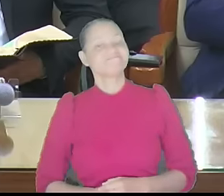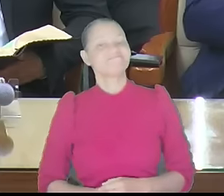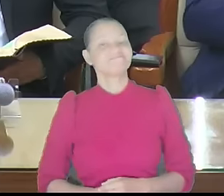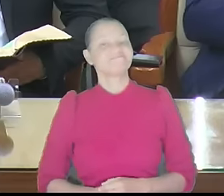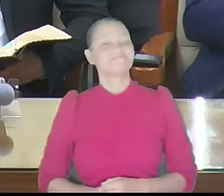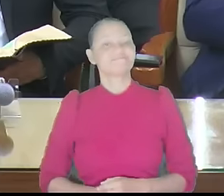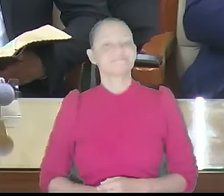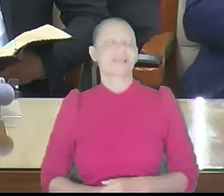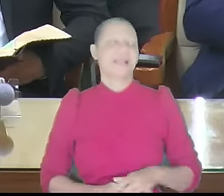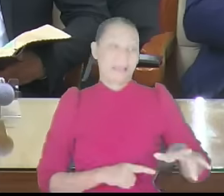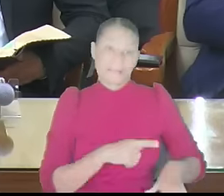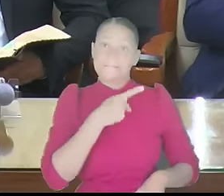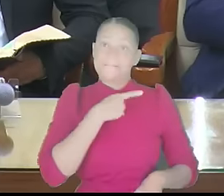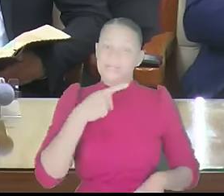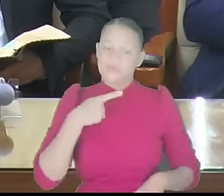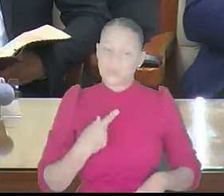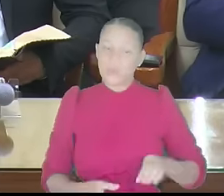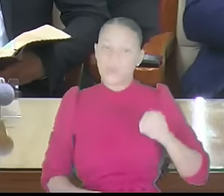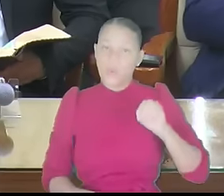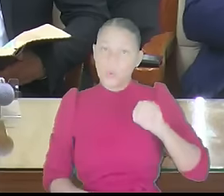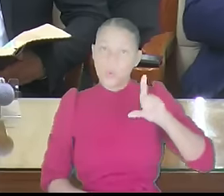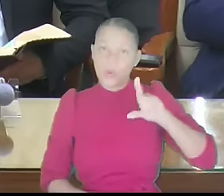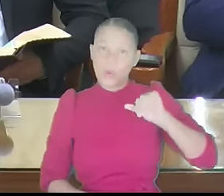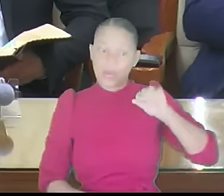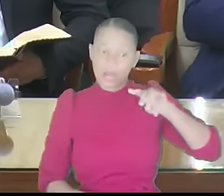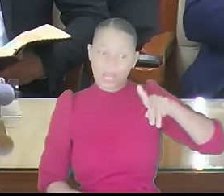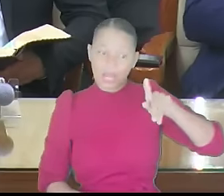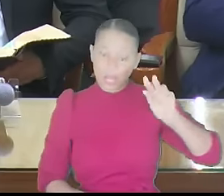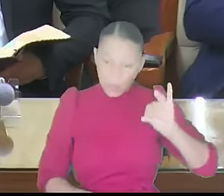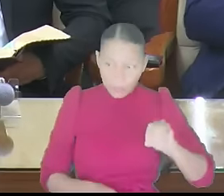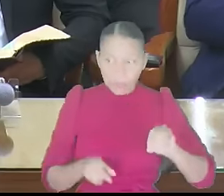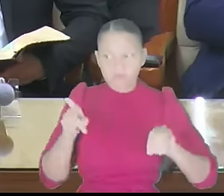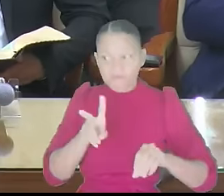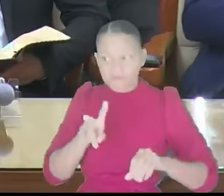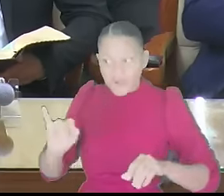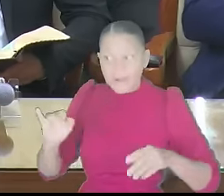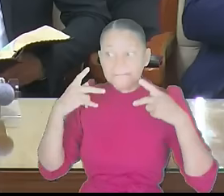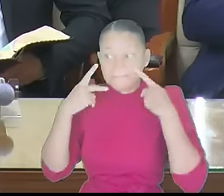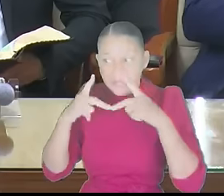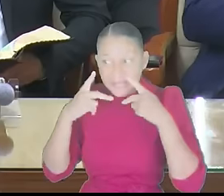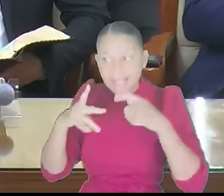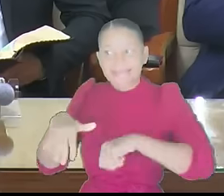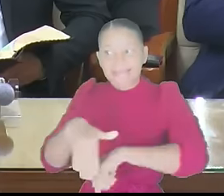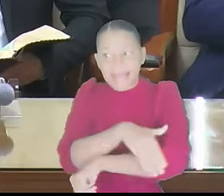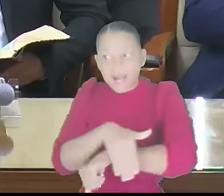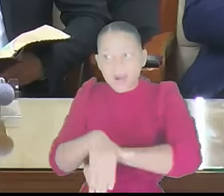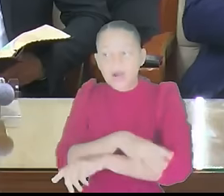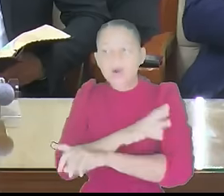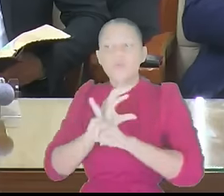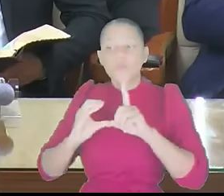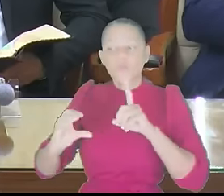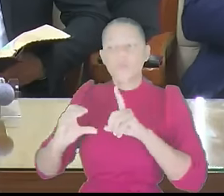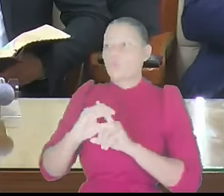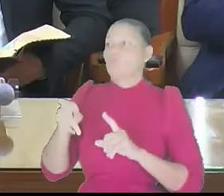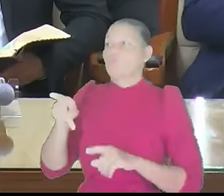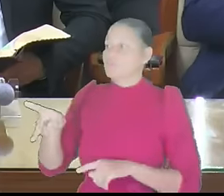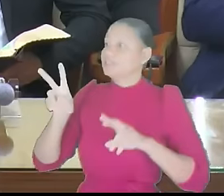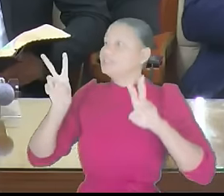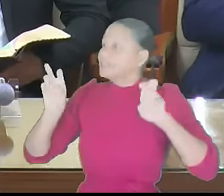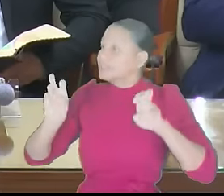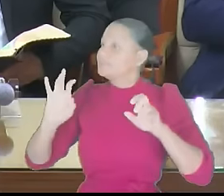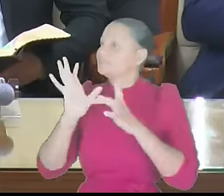Aí pastor Olímpio ligou: olha, o pastor está dizendo que você vai pregar numa cruzada. E é para falar de Jesus e da salvação.